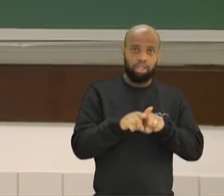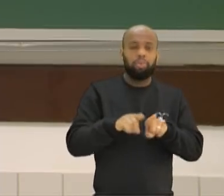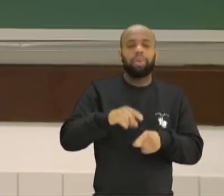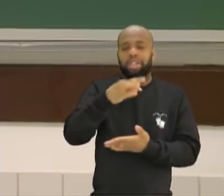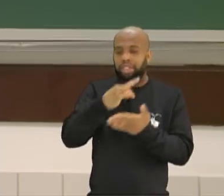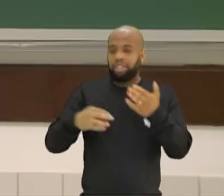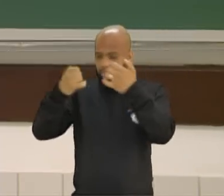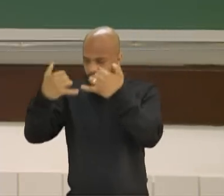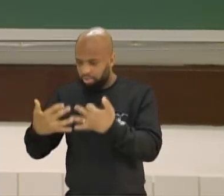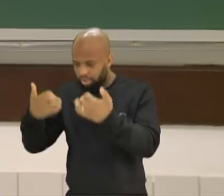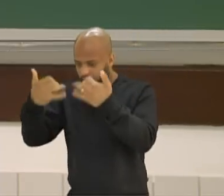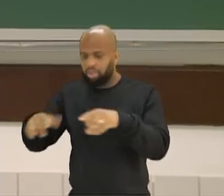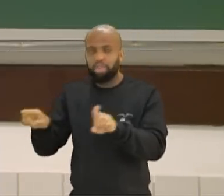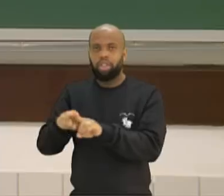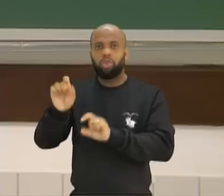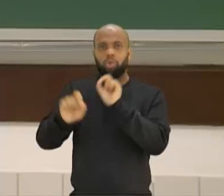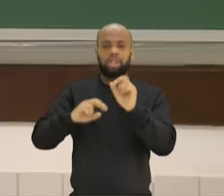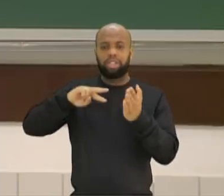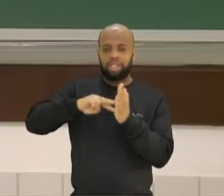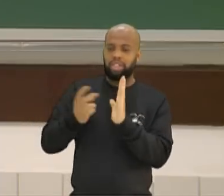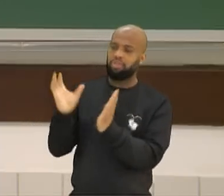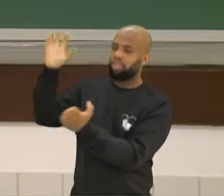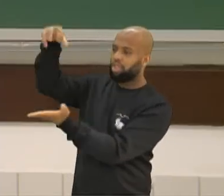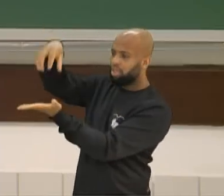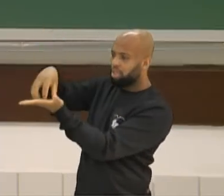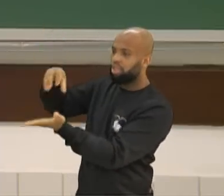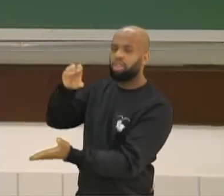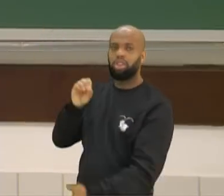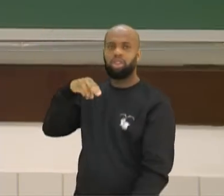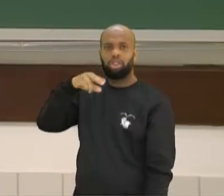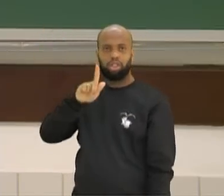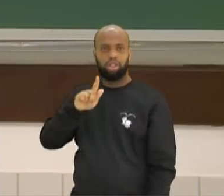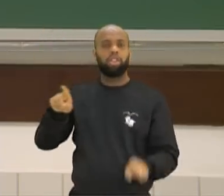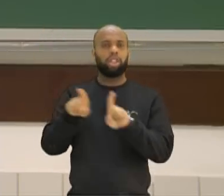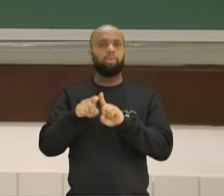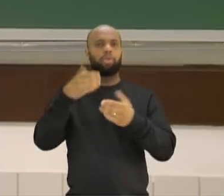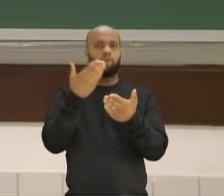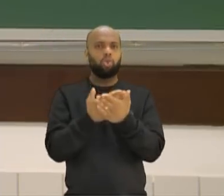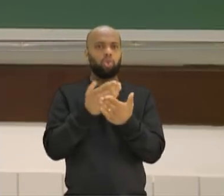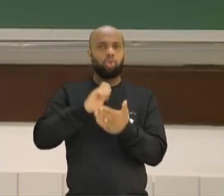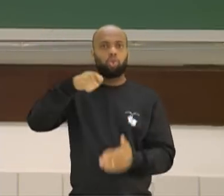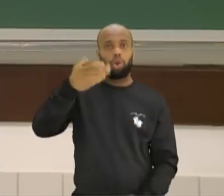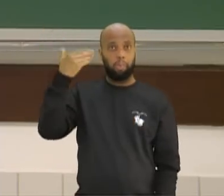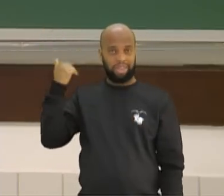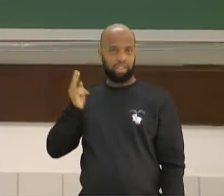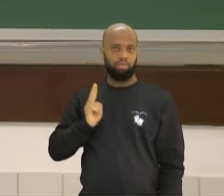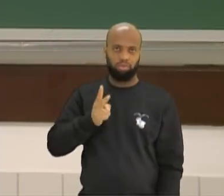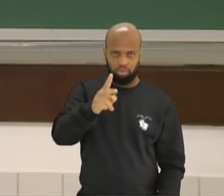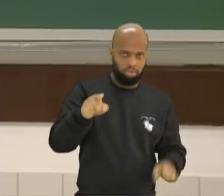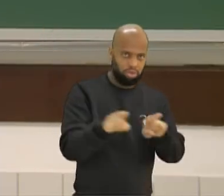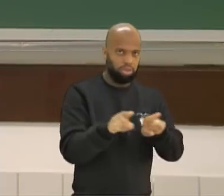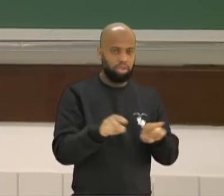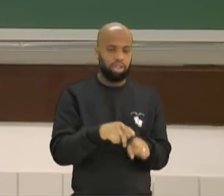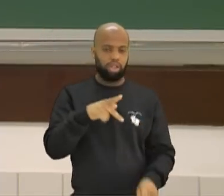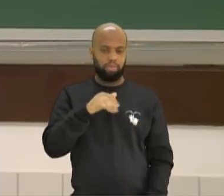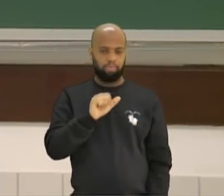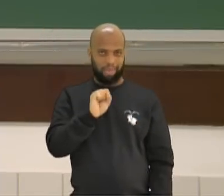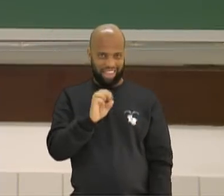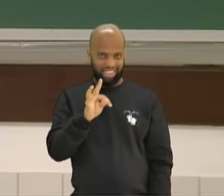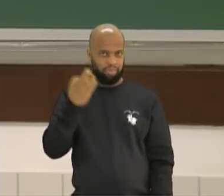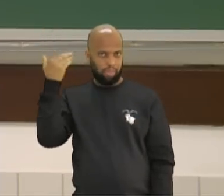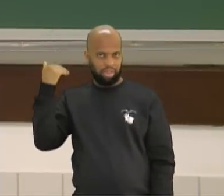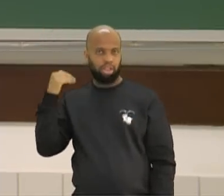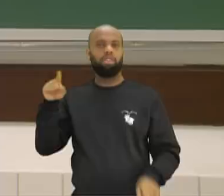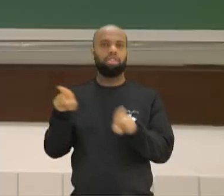que explicavam o que eram ONGs, certo? E falamos sobre o passado contínuo, ok? Passado contínuo, aquele